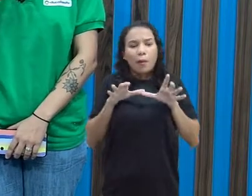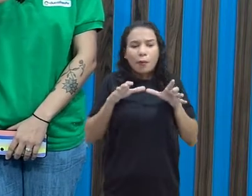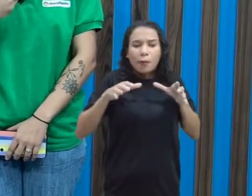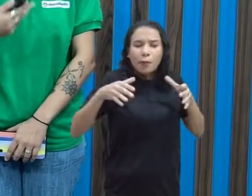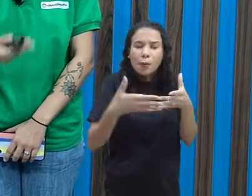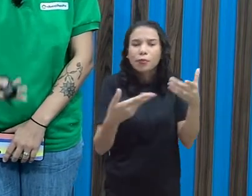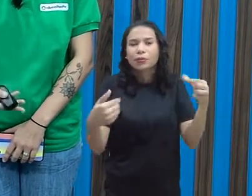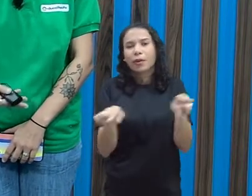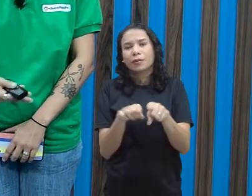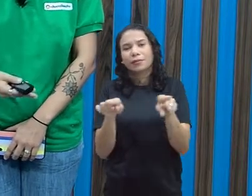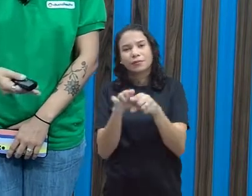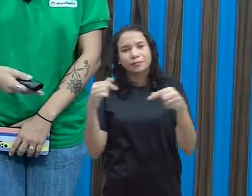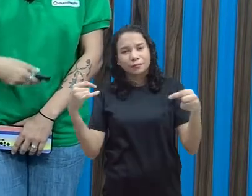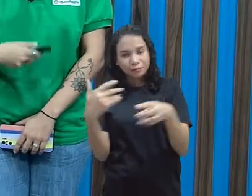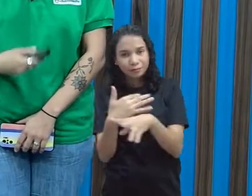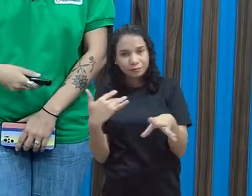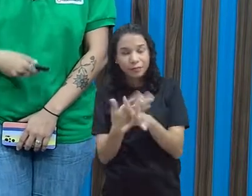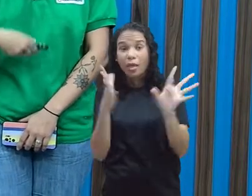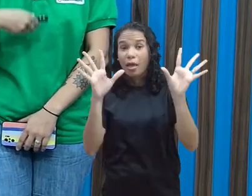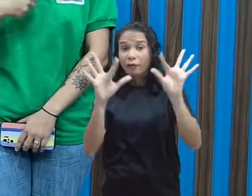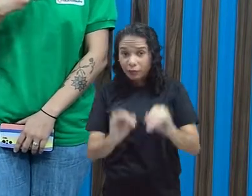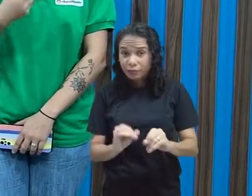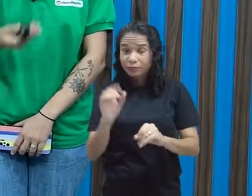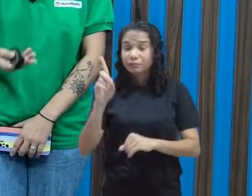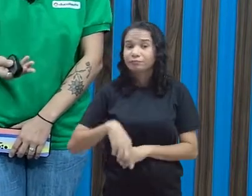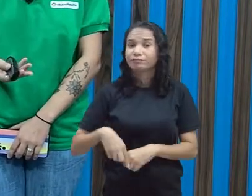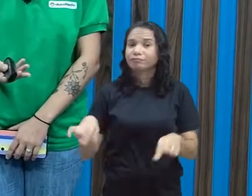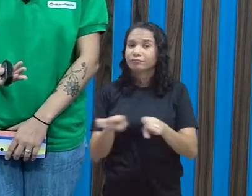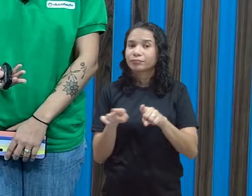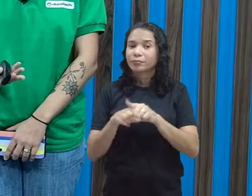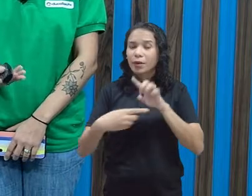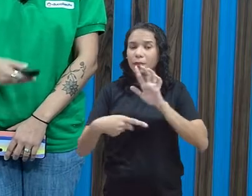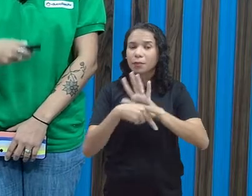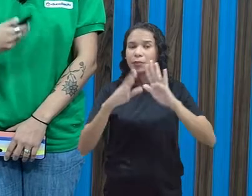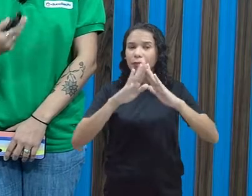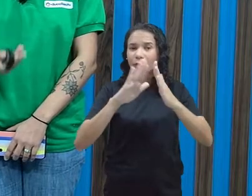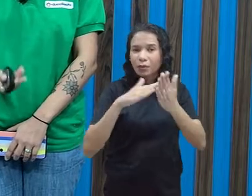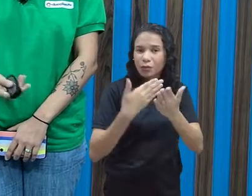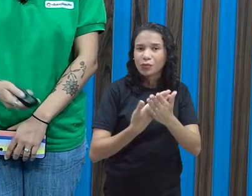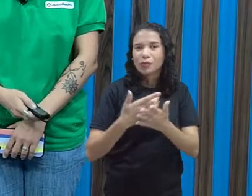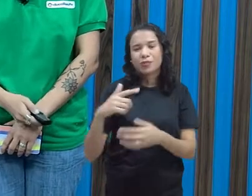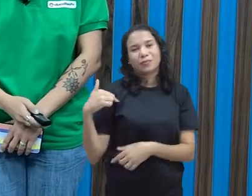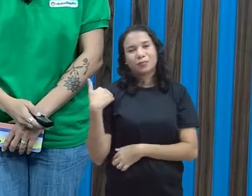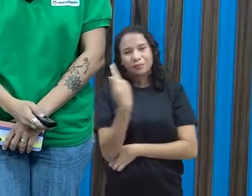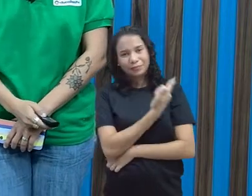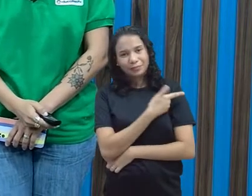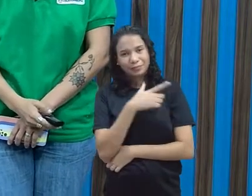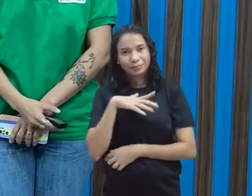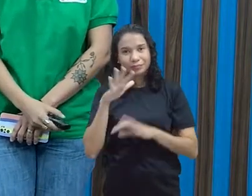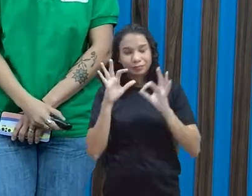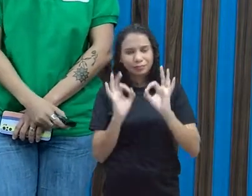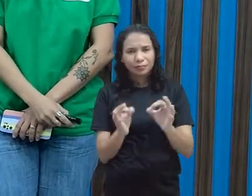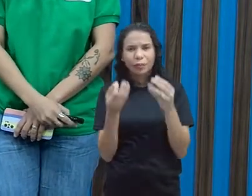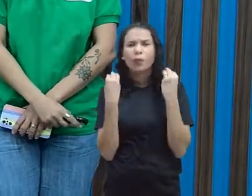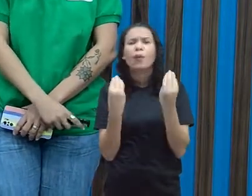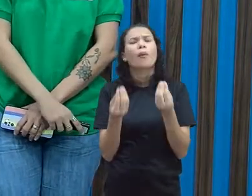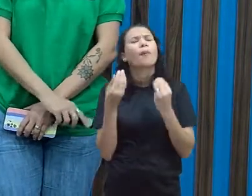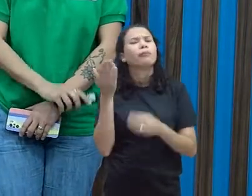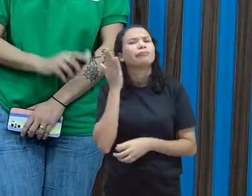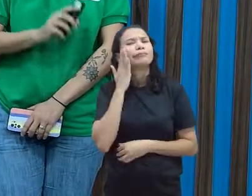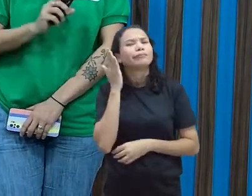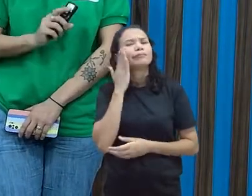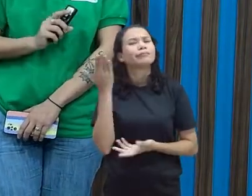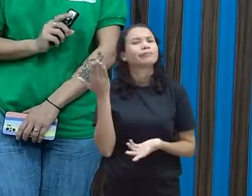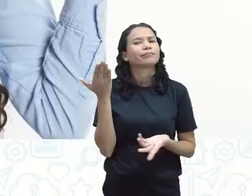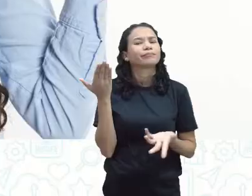da nossa cidade, enfim, até da própria escola, né? Dentro da nossa escola. Então, vamos entender aí, né?